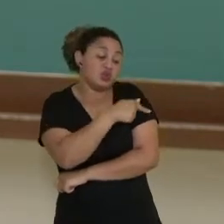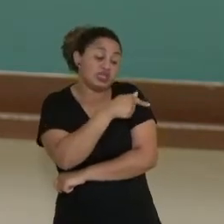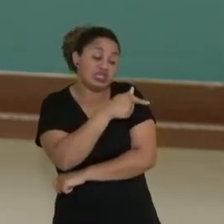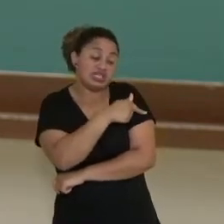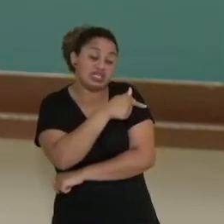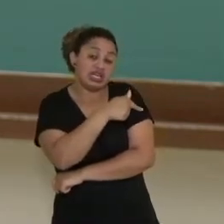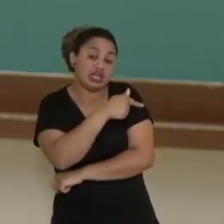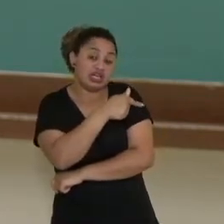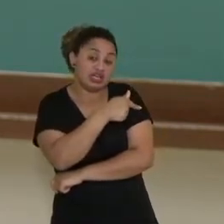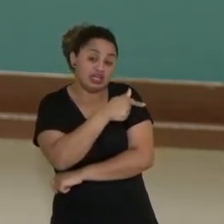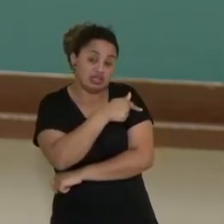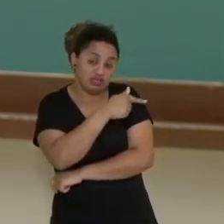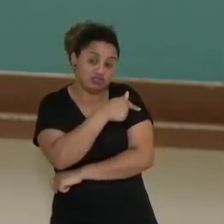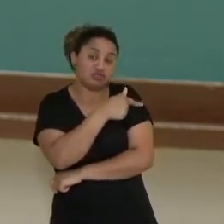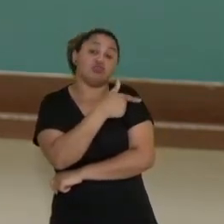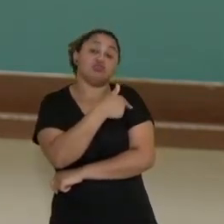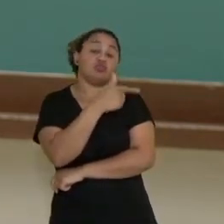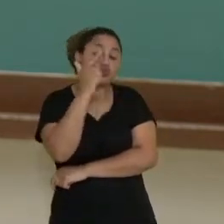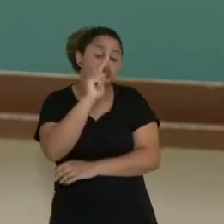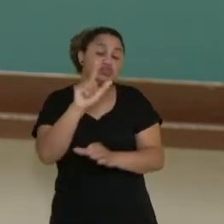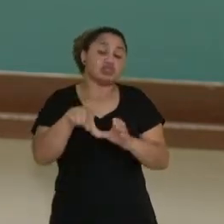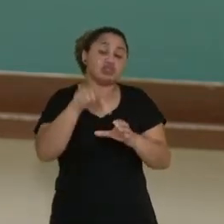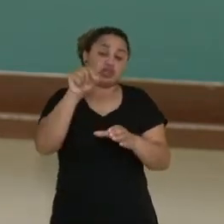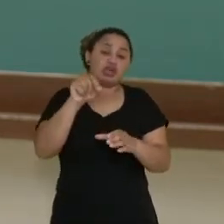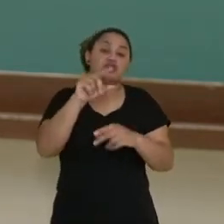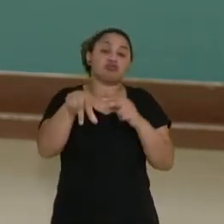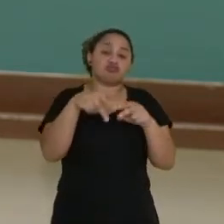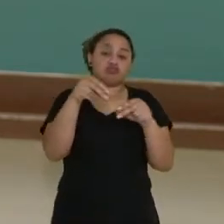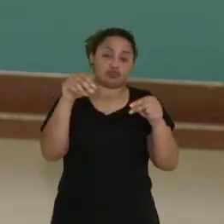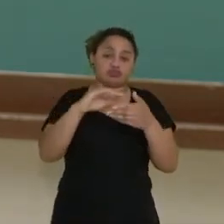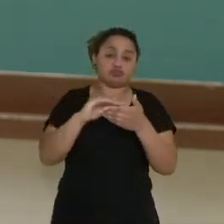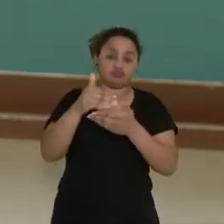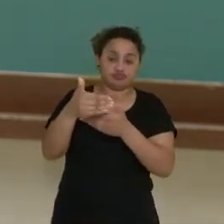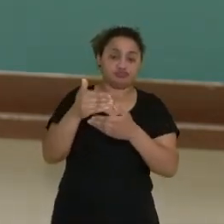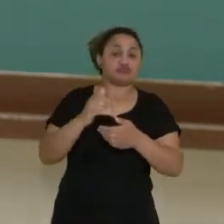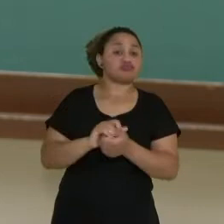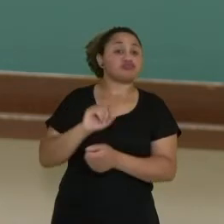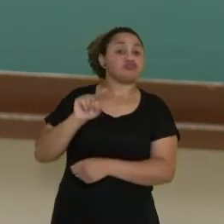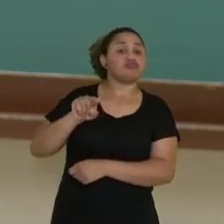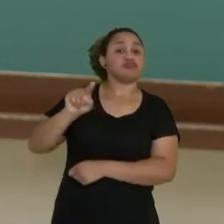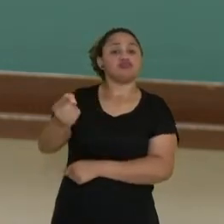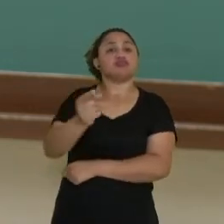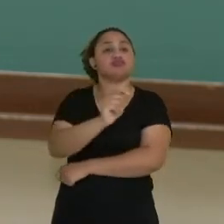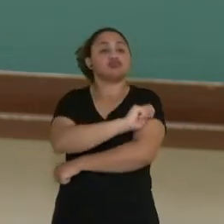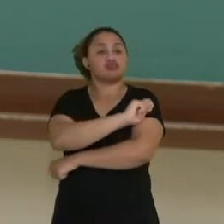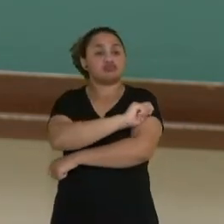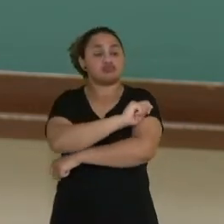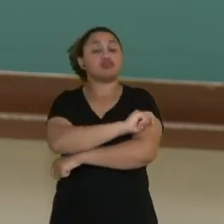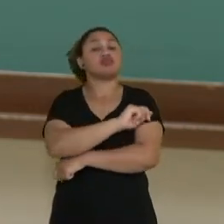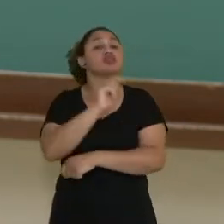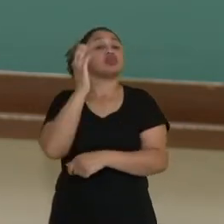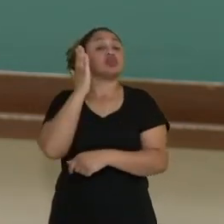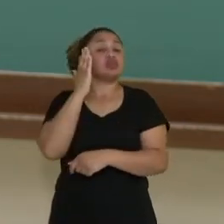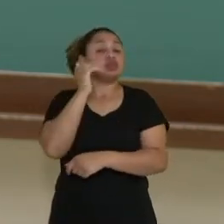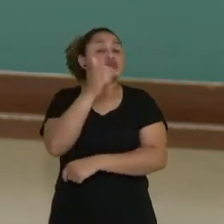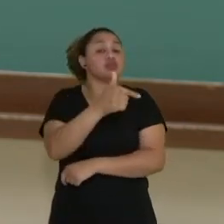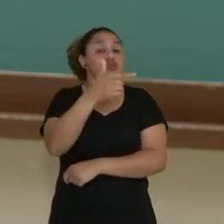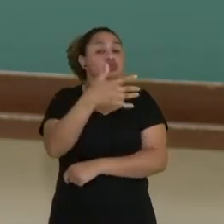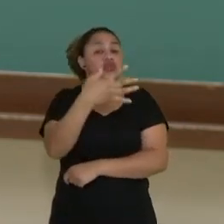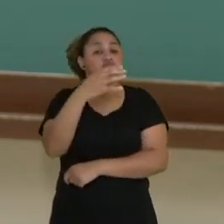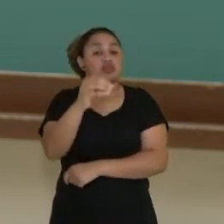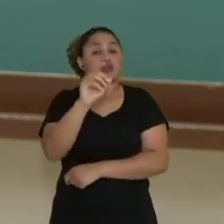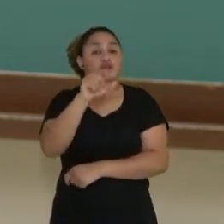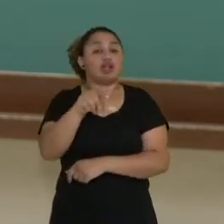do 7º ano seja sorteado. Então, esses 1.000 alunos, eu sei que 240 são